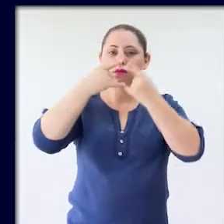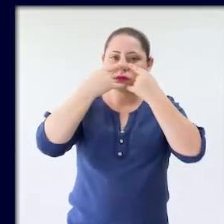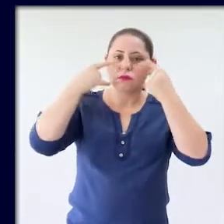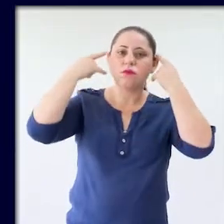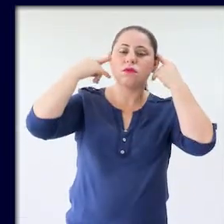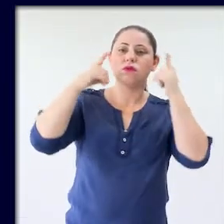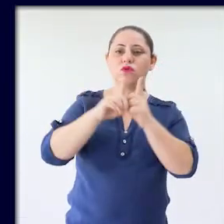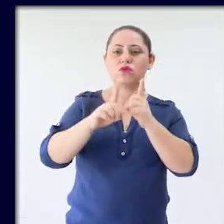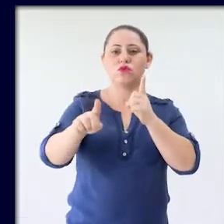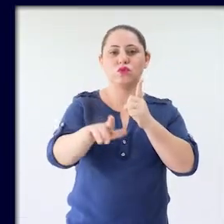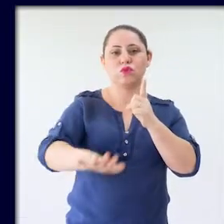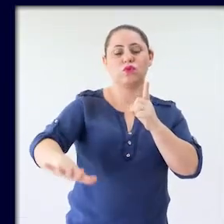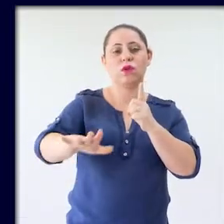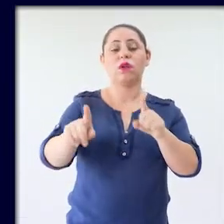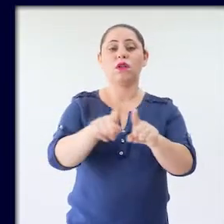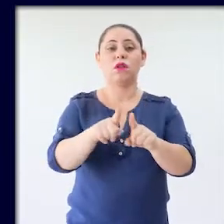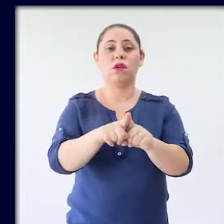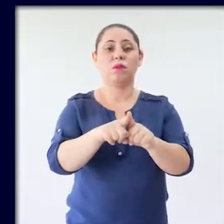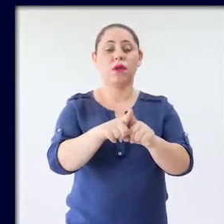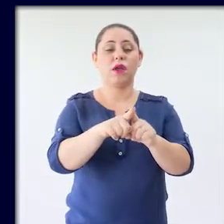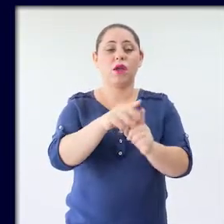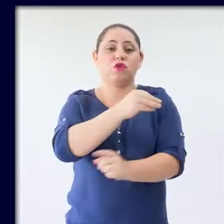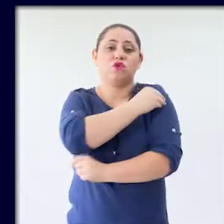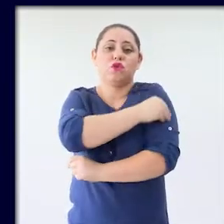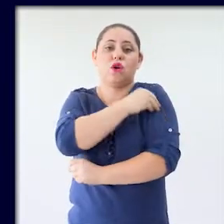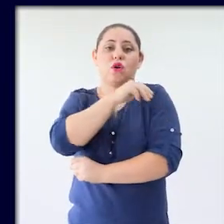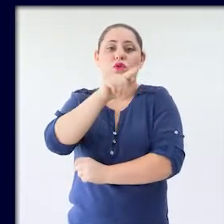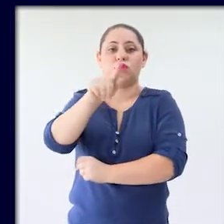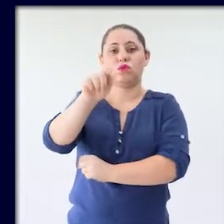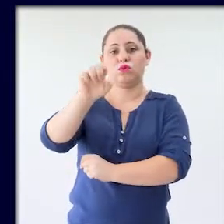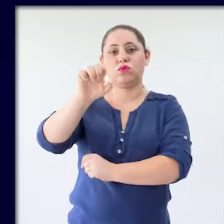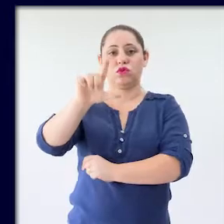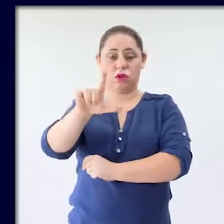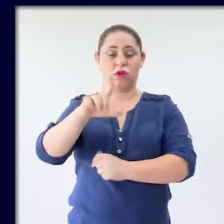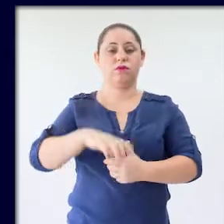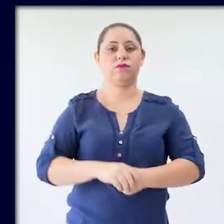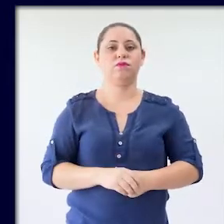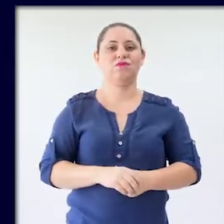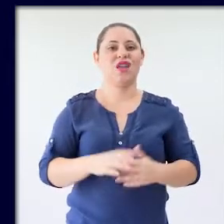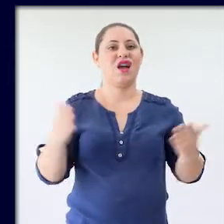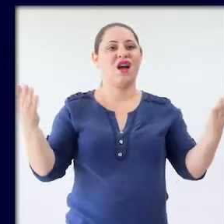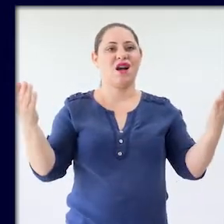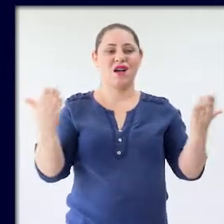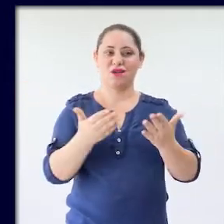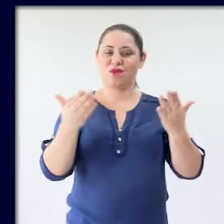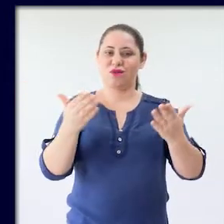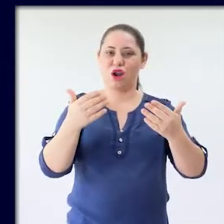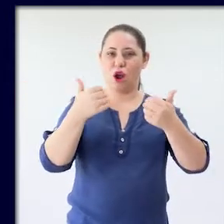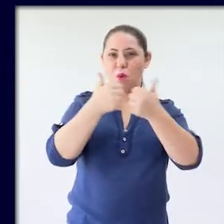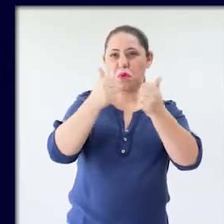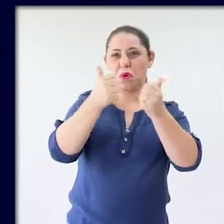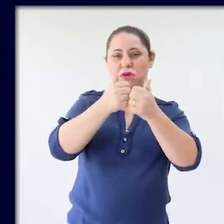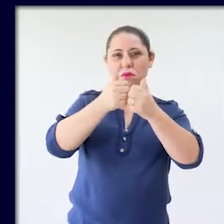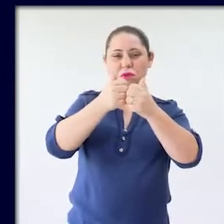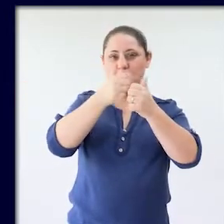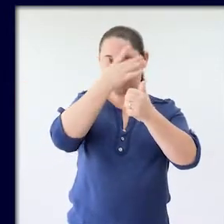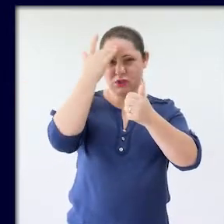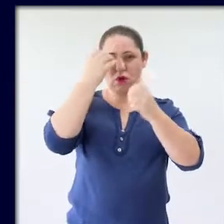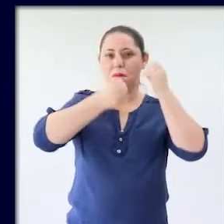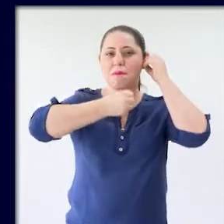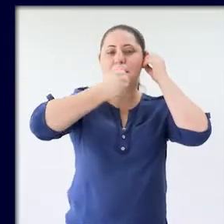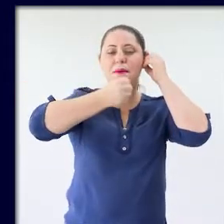utilização de máscaras, o distanciamento e a disponibilização de álcool gel. A questão de trio elétrico, ele pode